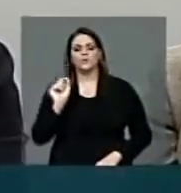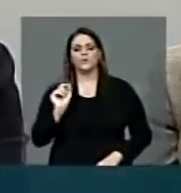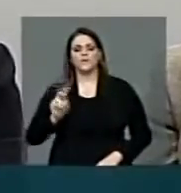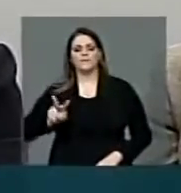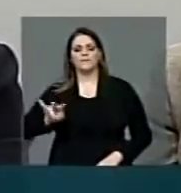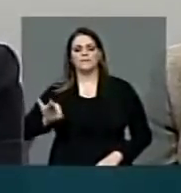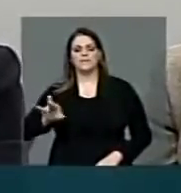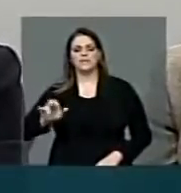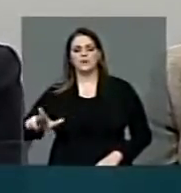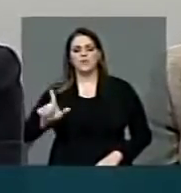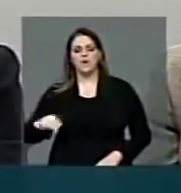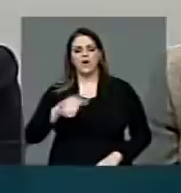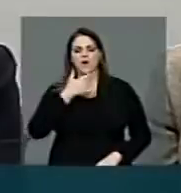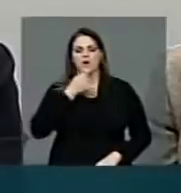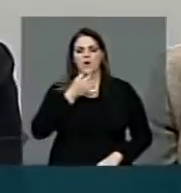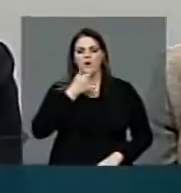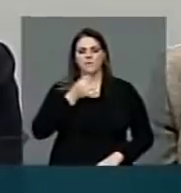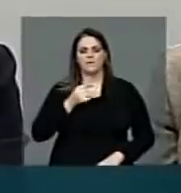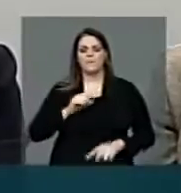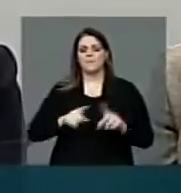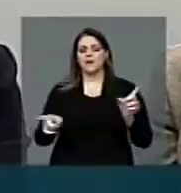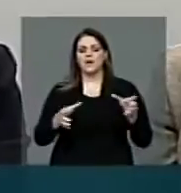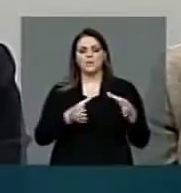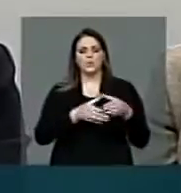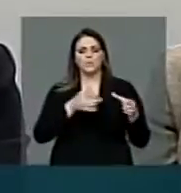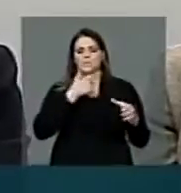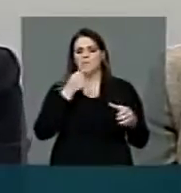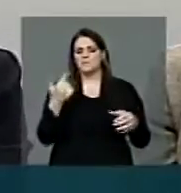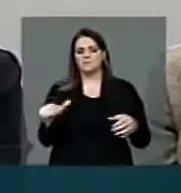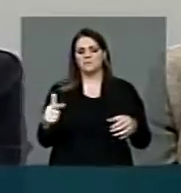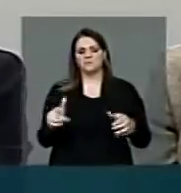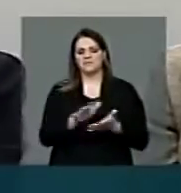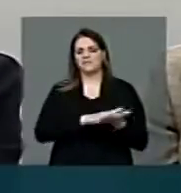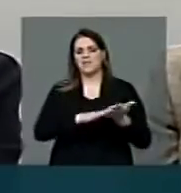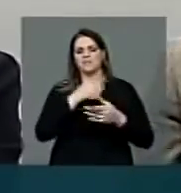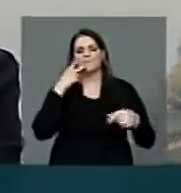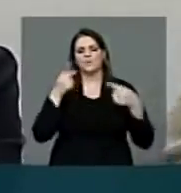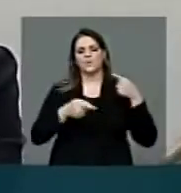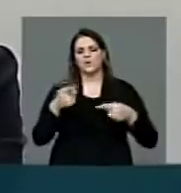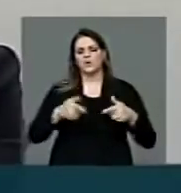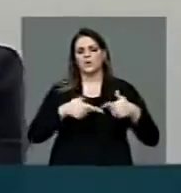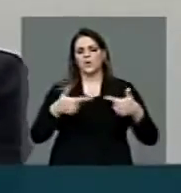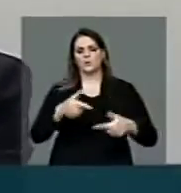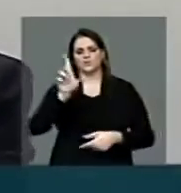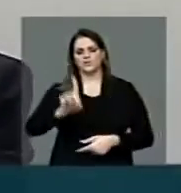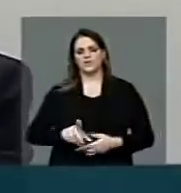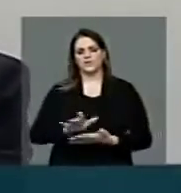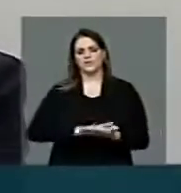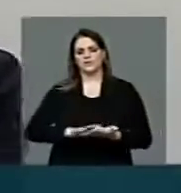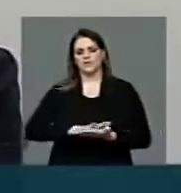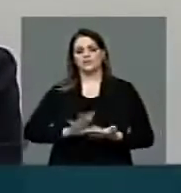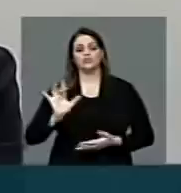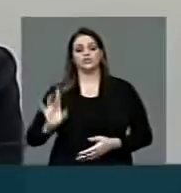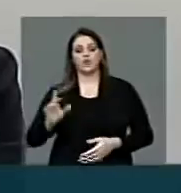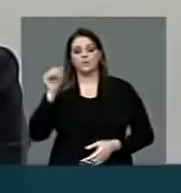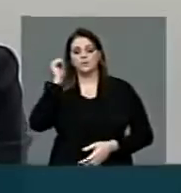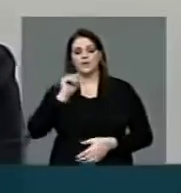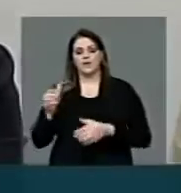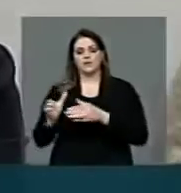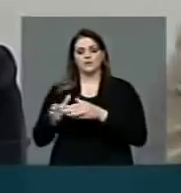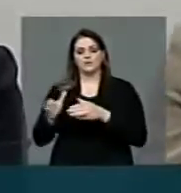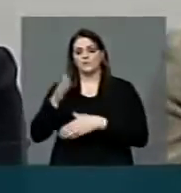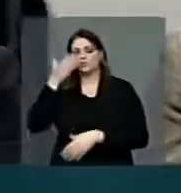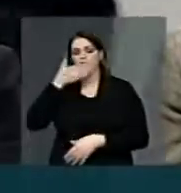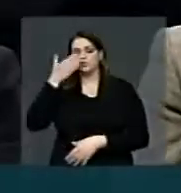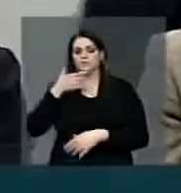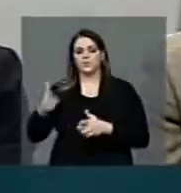por homens, os homens não estão organizados politicamente como as mulheres estão. Então, foi o movimento das mulheres prostitutas que